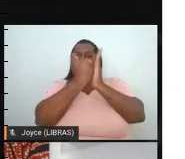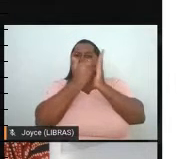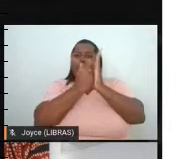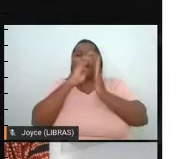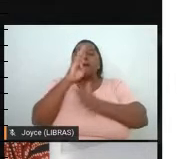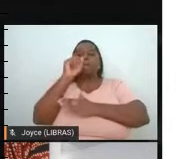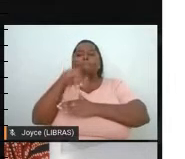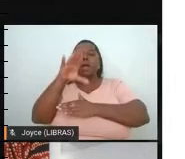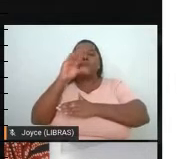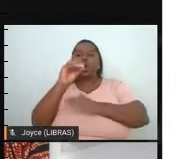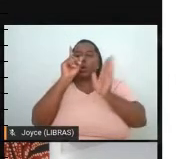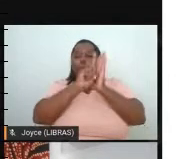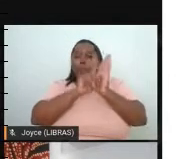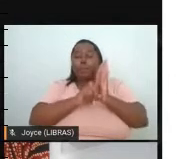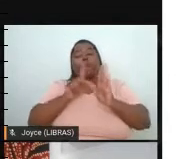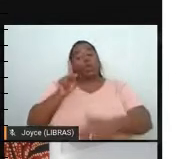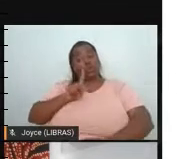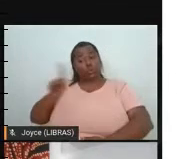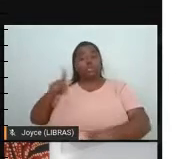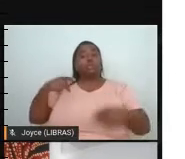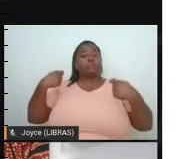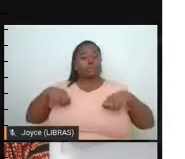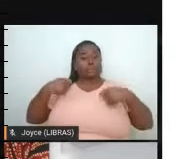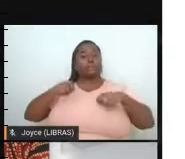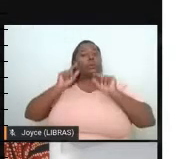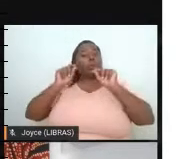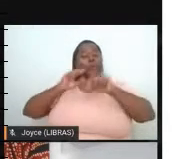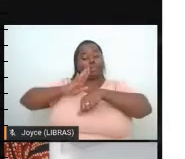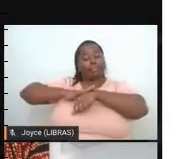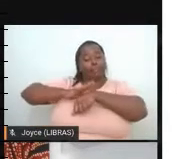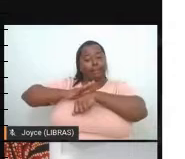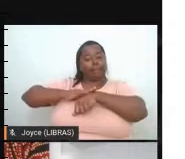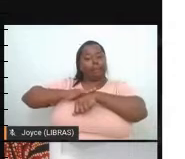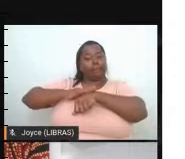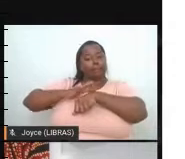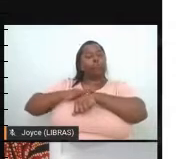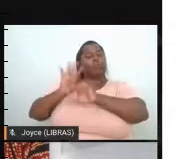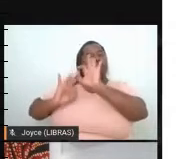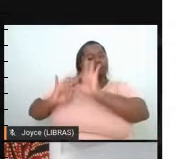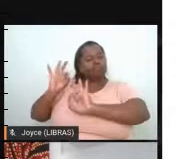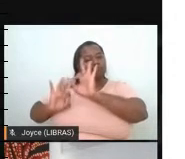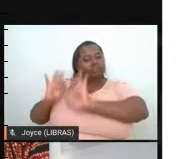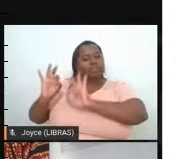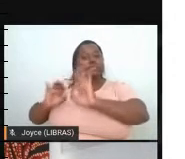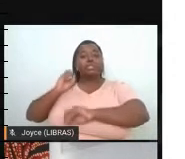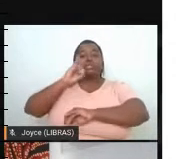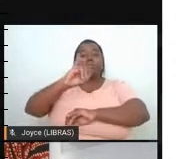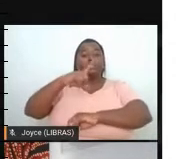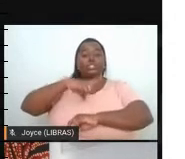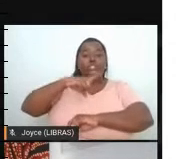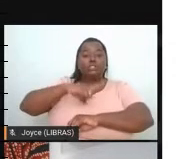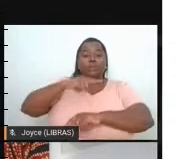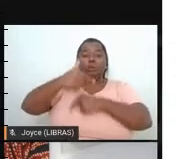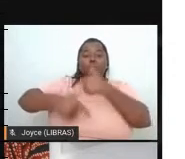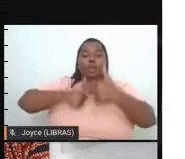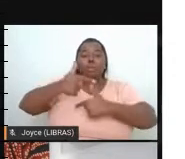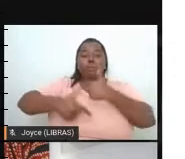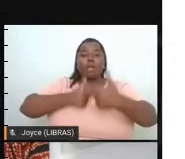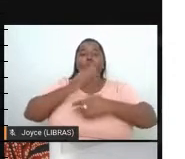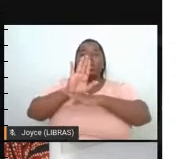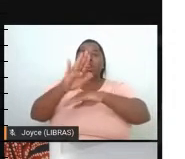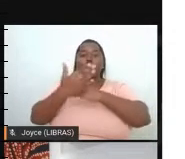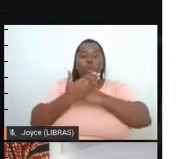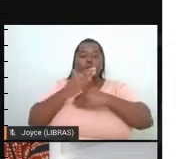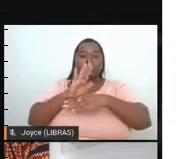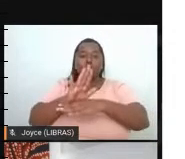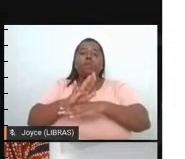uma quantidade de tempo, né? E se tiver um trabalho colaborativo, isso facilita muito, que é o que a gente conseguiu fazer aí com